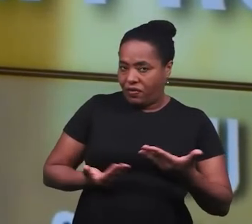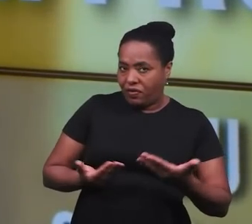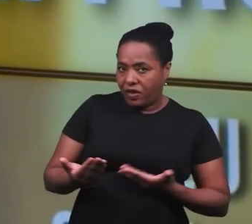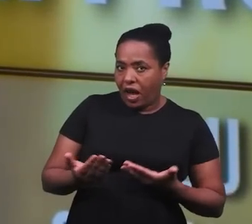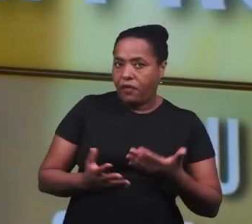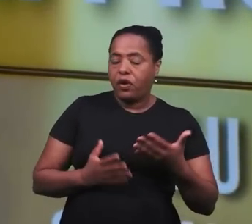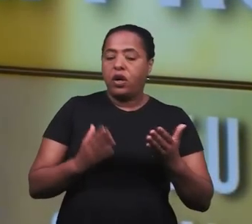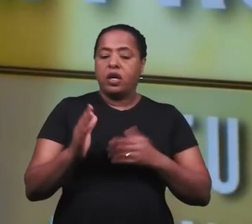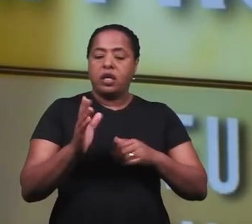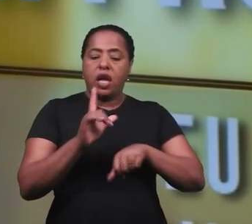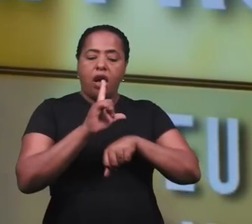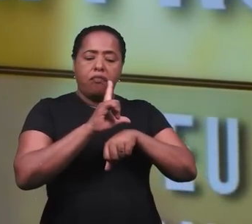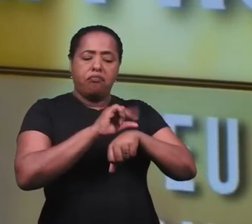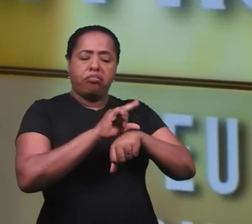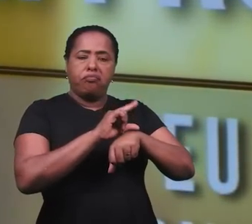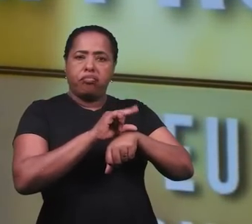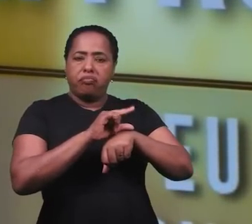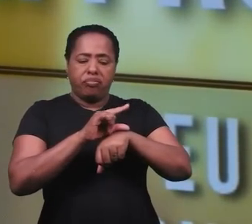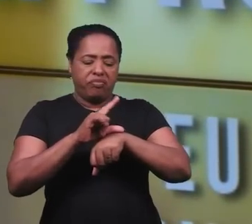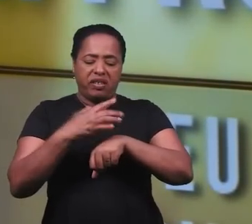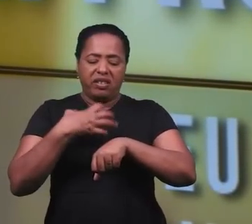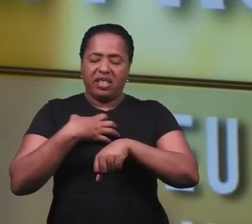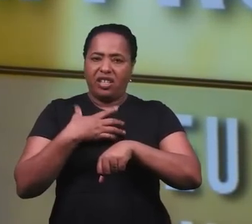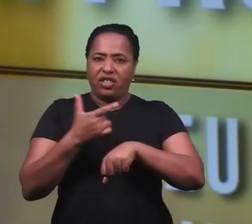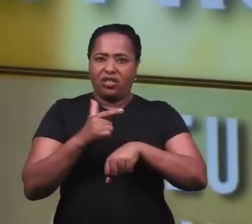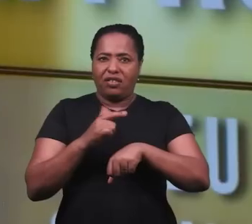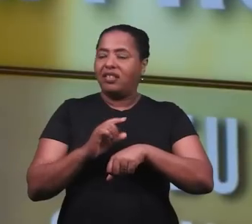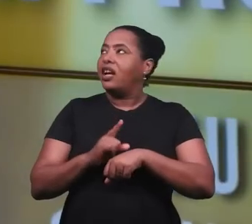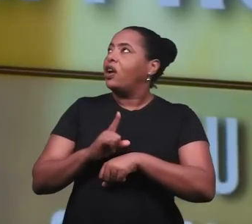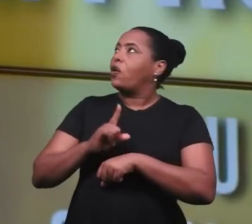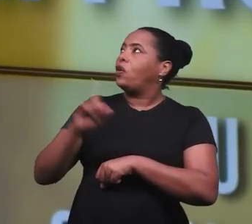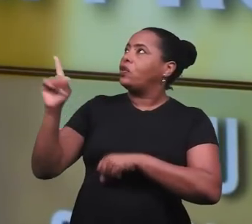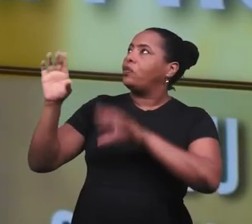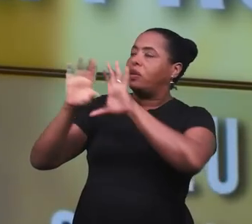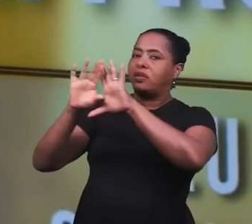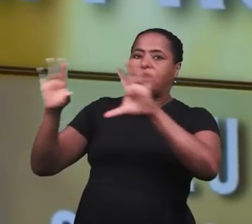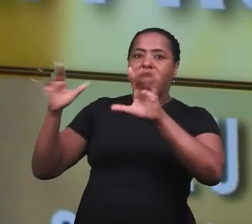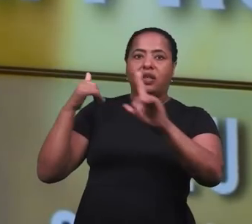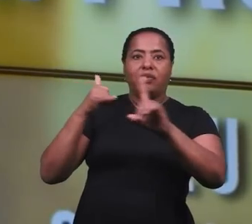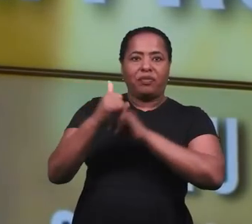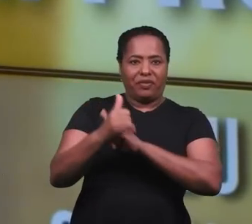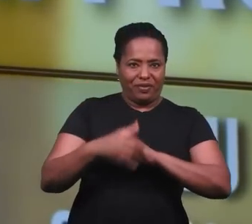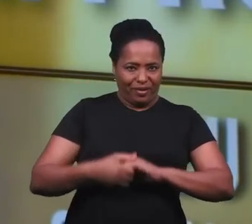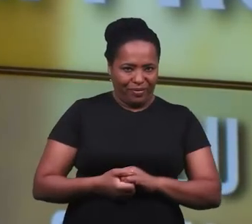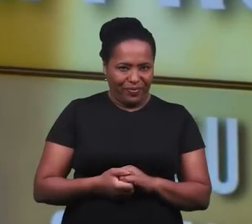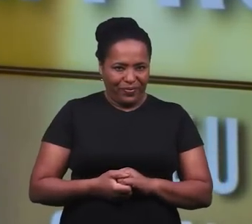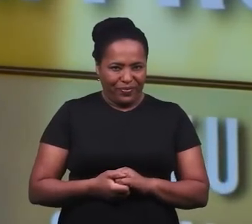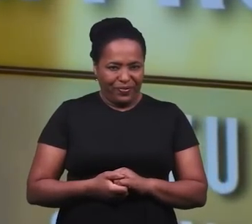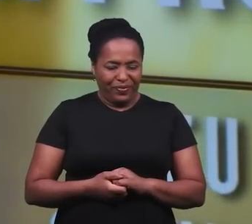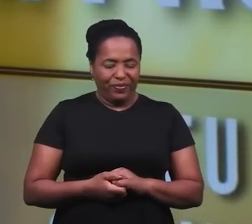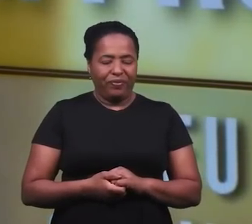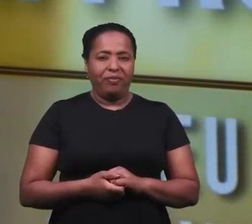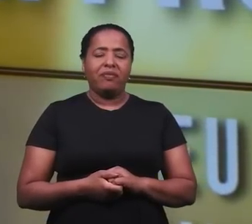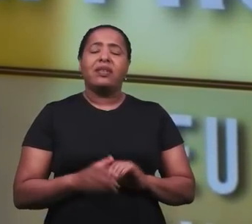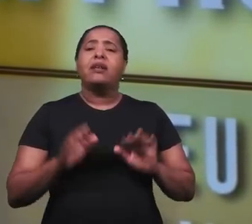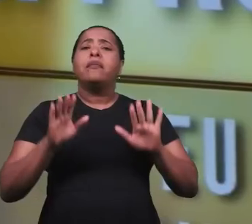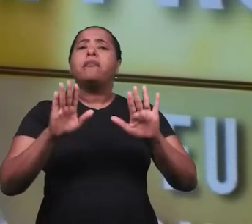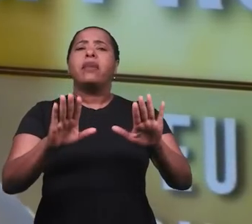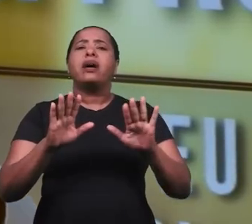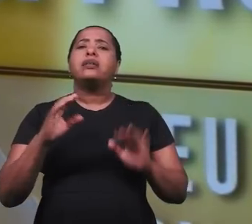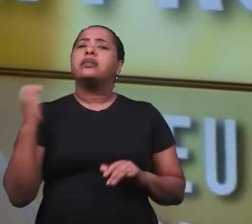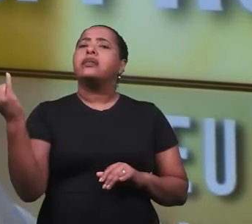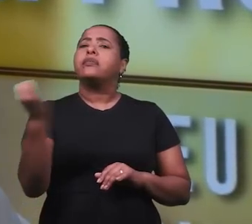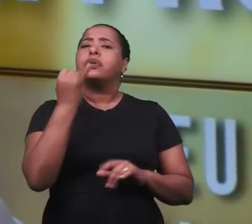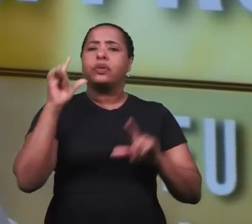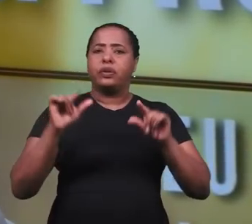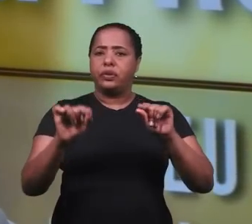sua vida, né? Então, a vida do servo, o Cronos, para nós, não tem muito sentido quando a gente